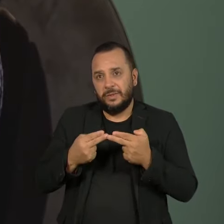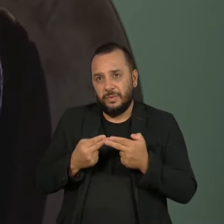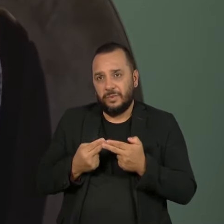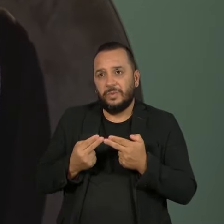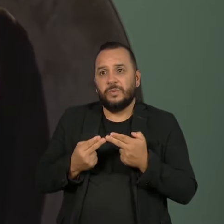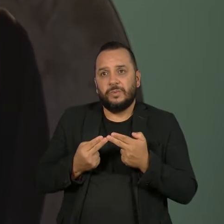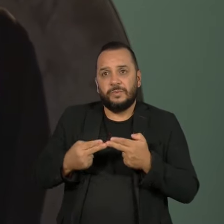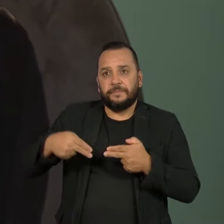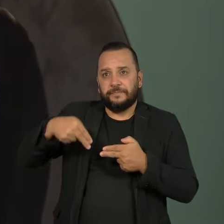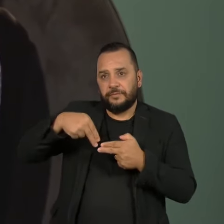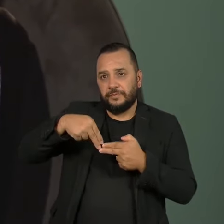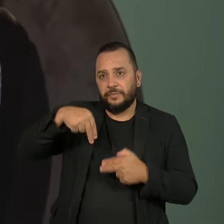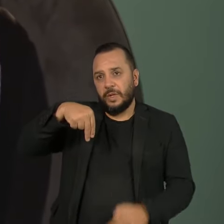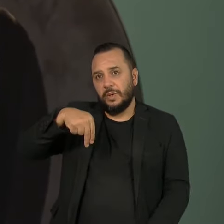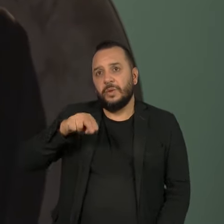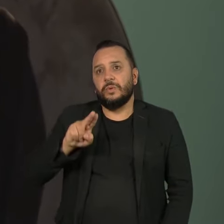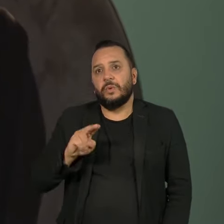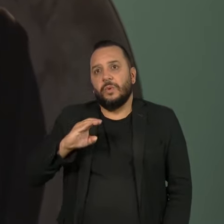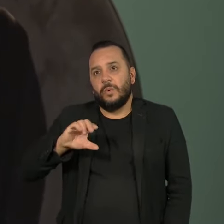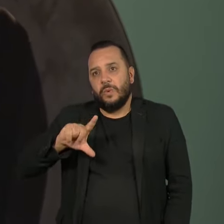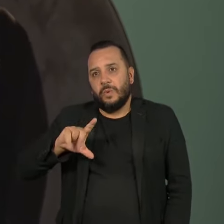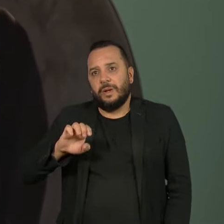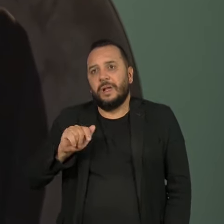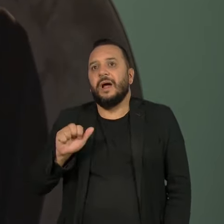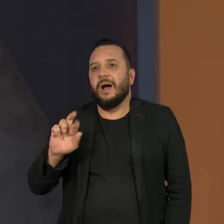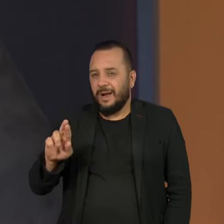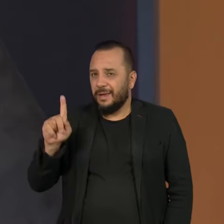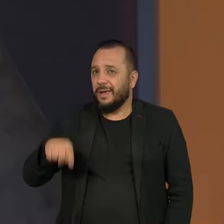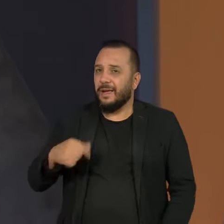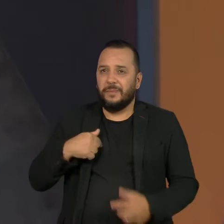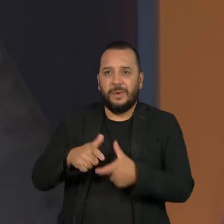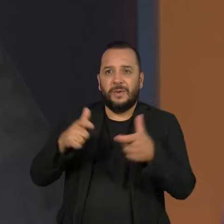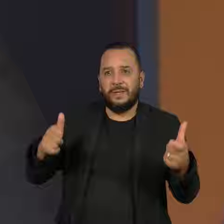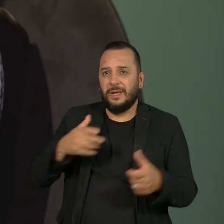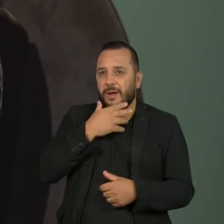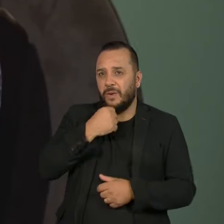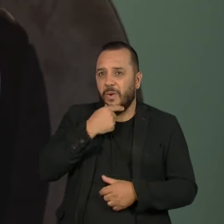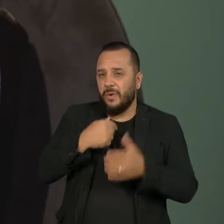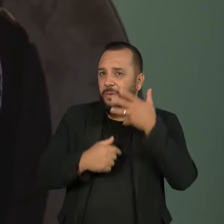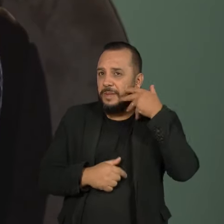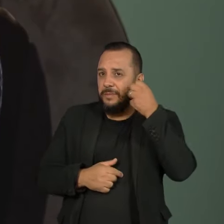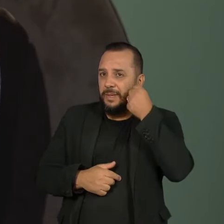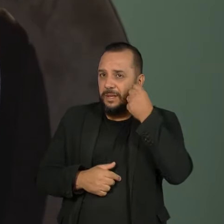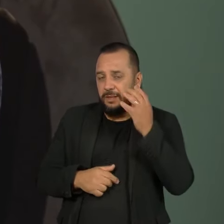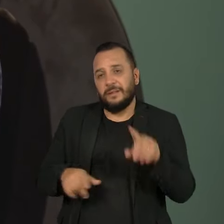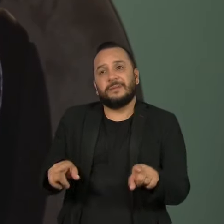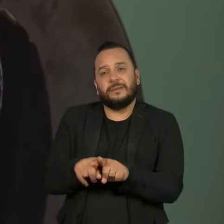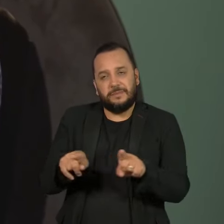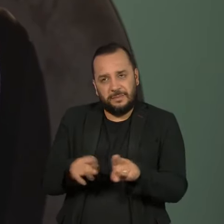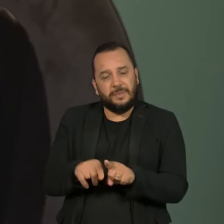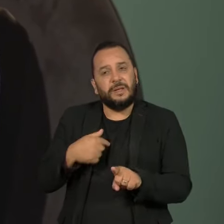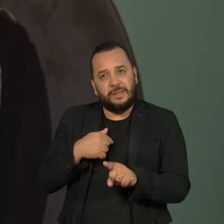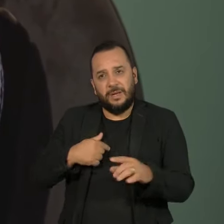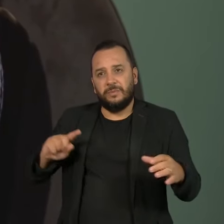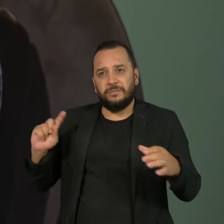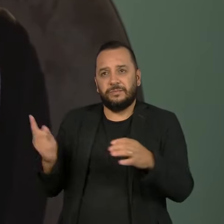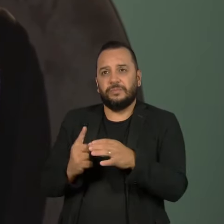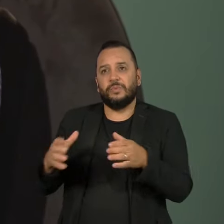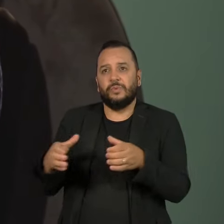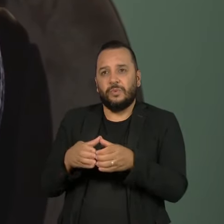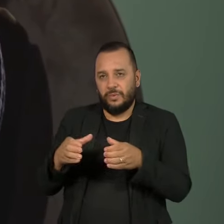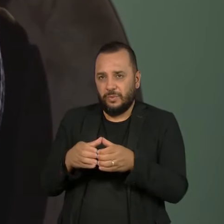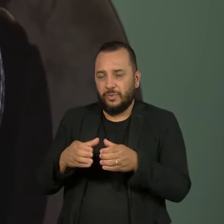que ainda é majoritariamente masculina e branca. Sim. Então, eu venho junto com os grupos, que eu faço parte, como